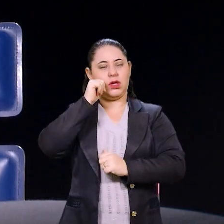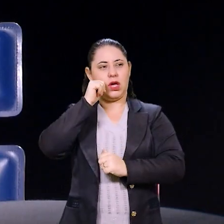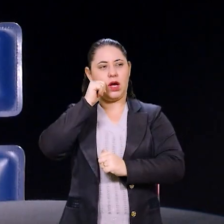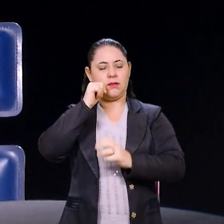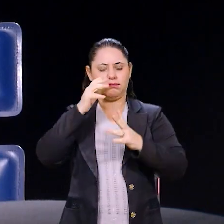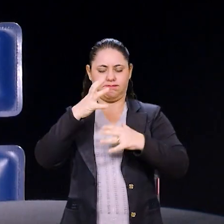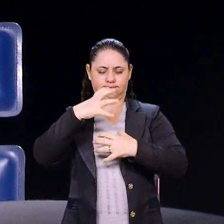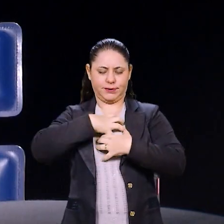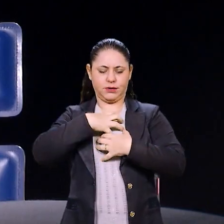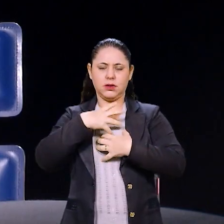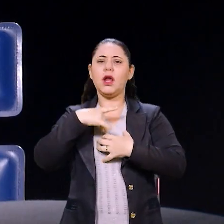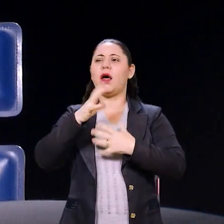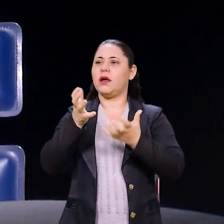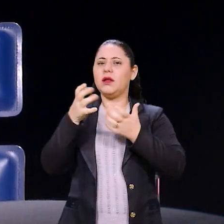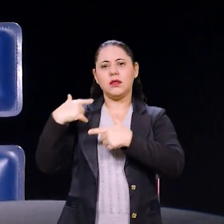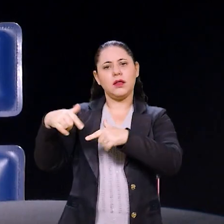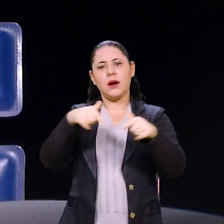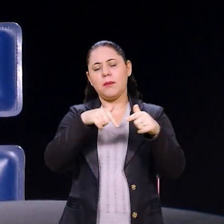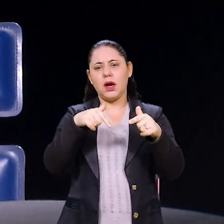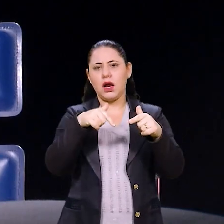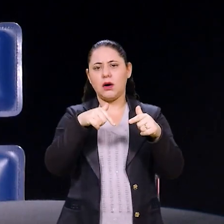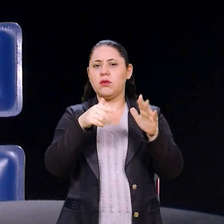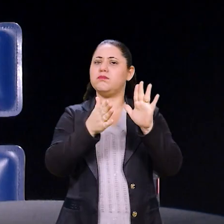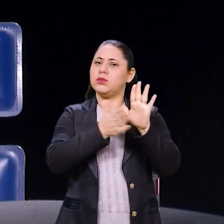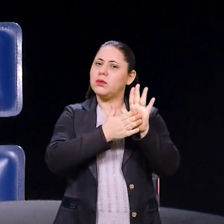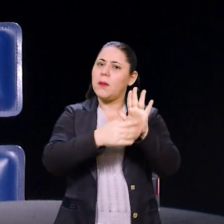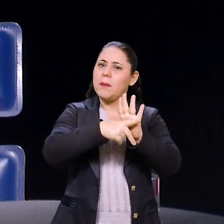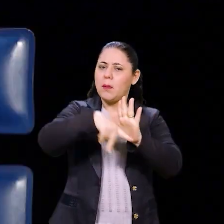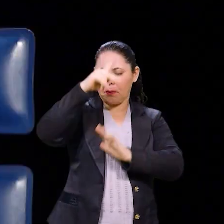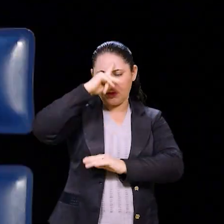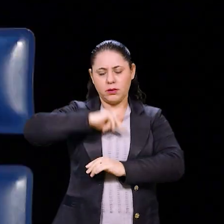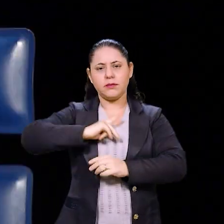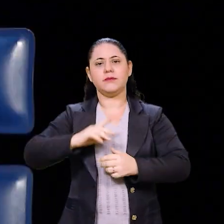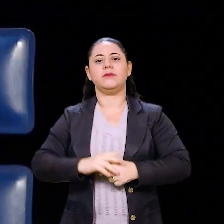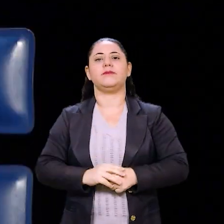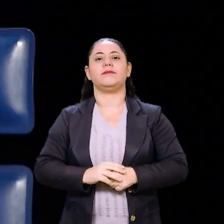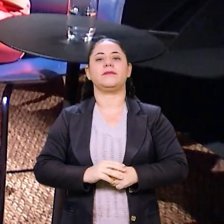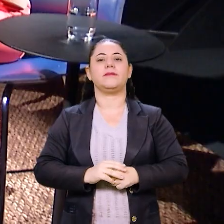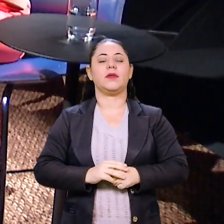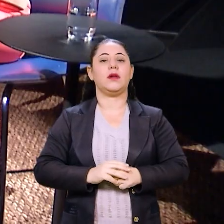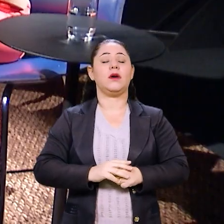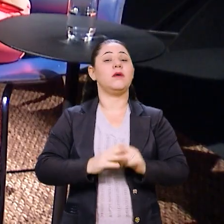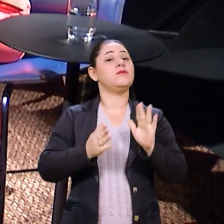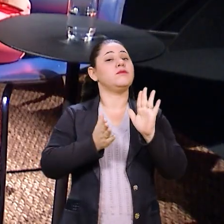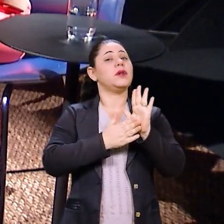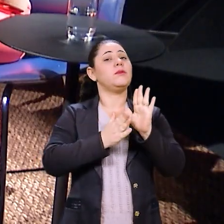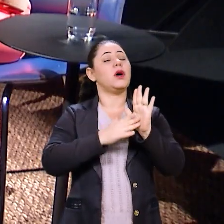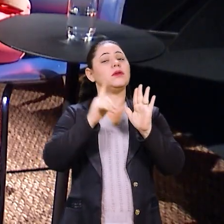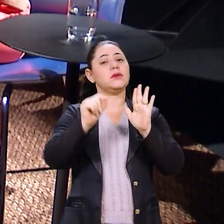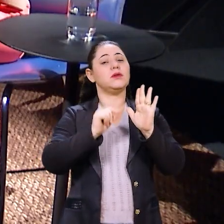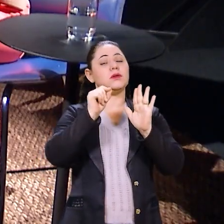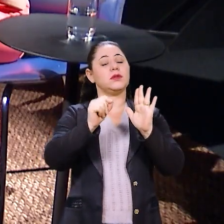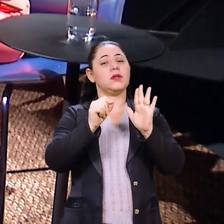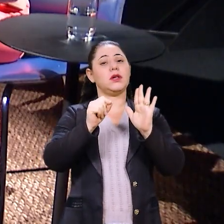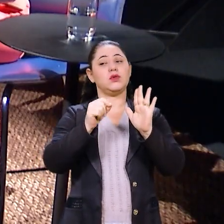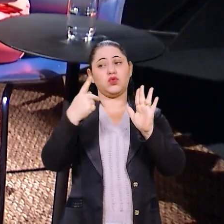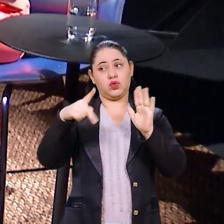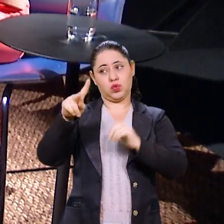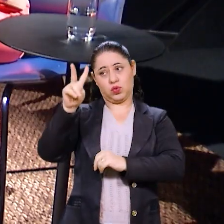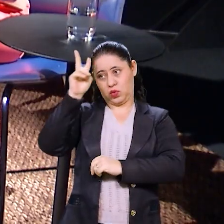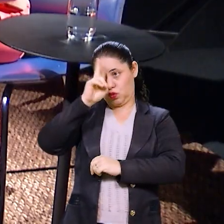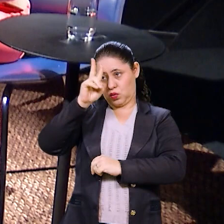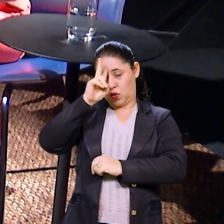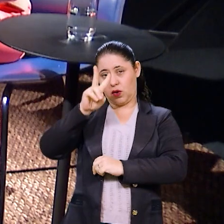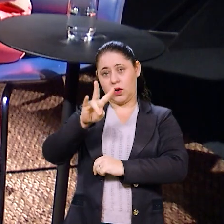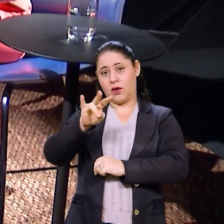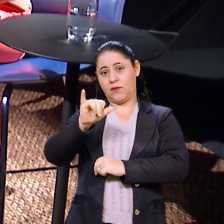elas são muito intuitivas para isso, elas querem trabalhar com propósito. Exato. E a questão do propósito eu acho muito interessante na